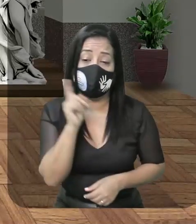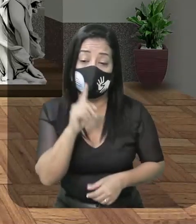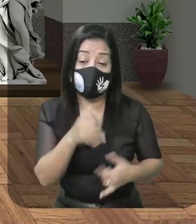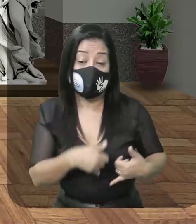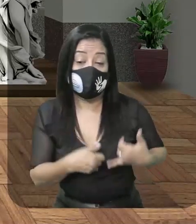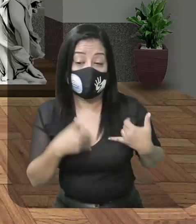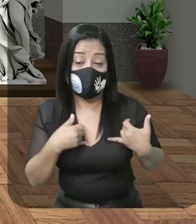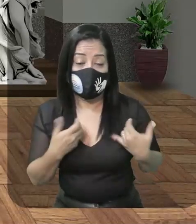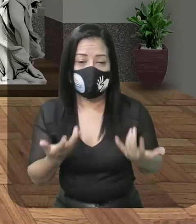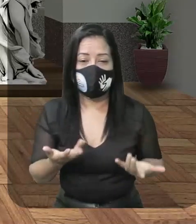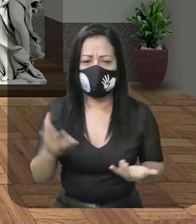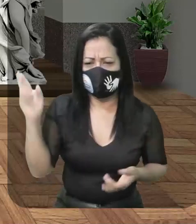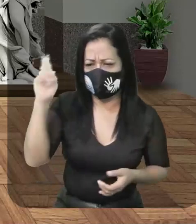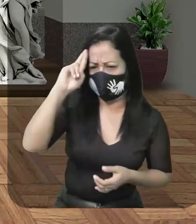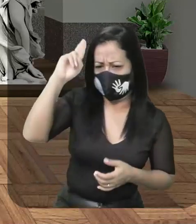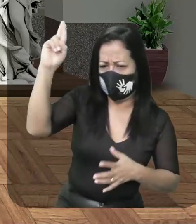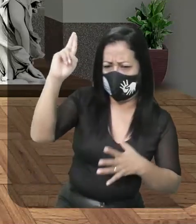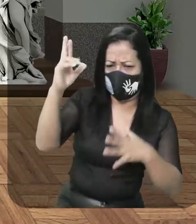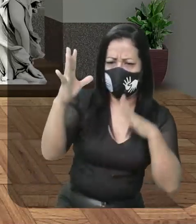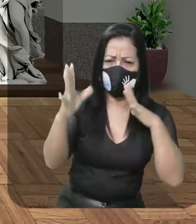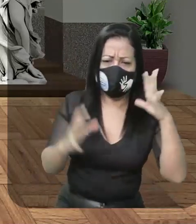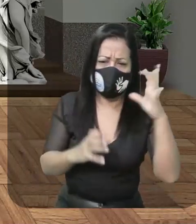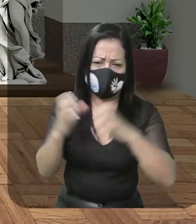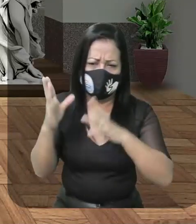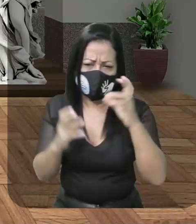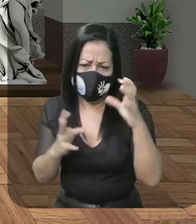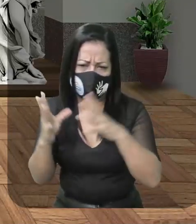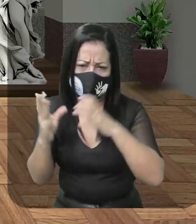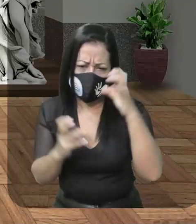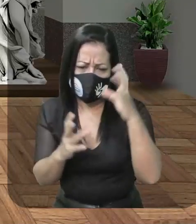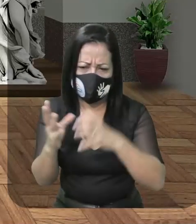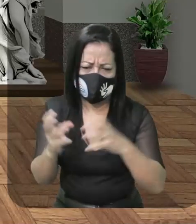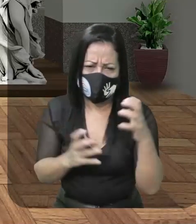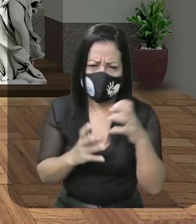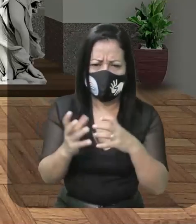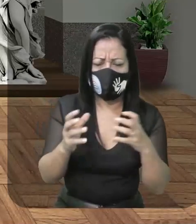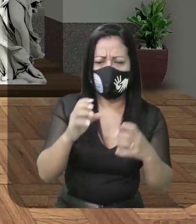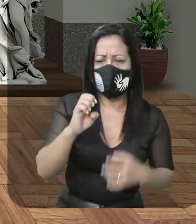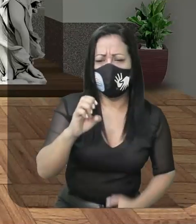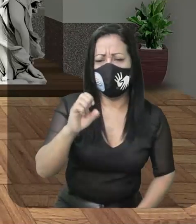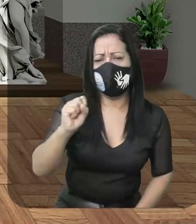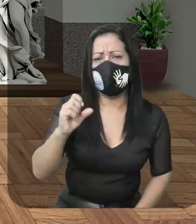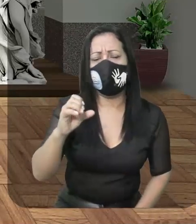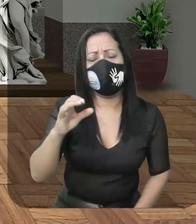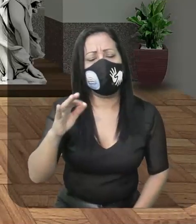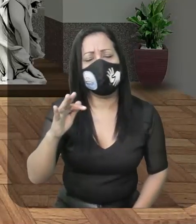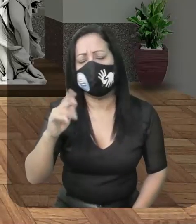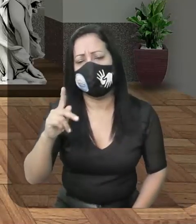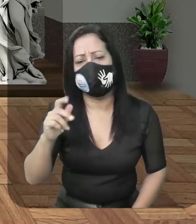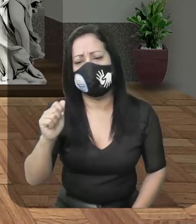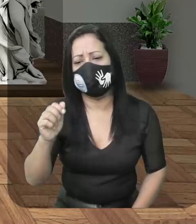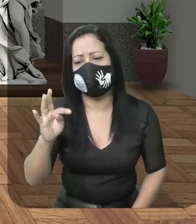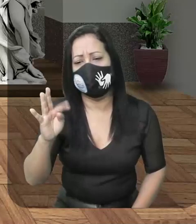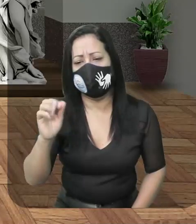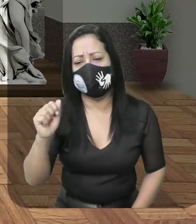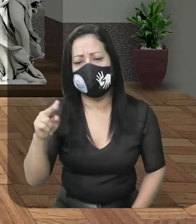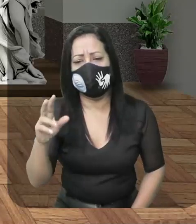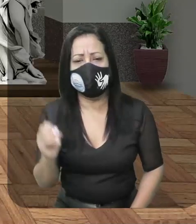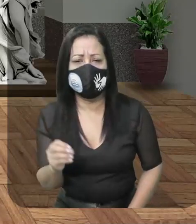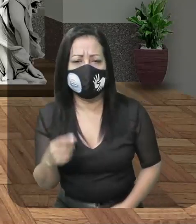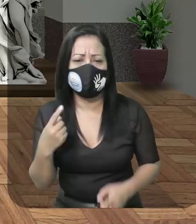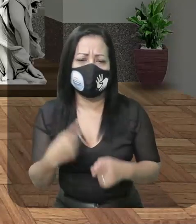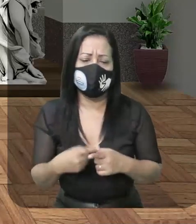tudo, brigando lá com os espartanos. Ulisses lá com os 300 de Esparta, tem até